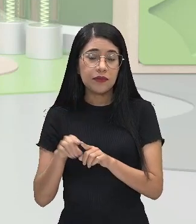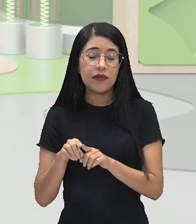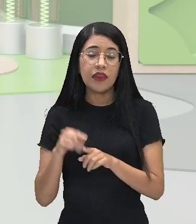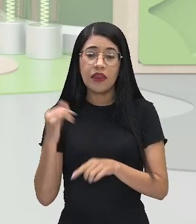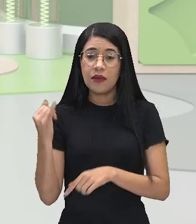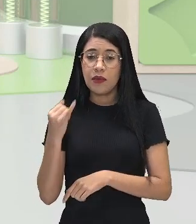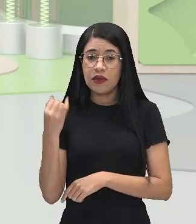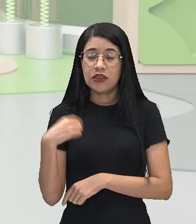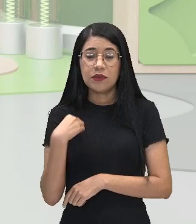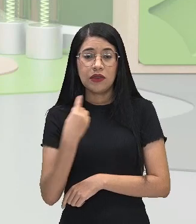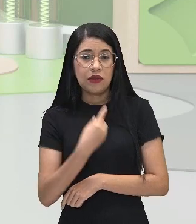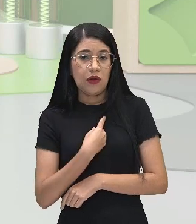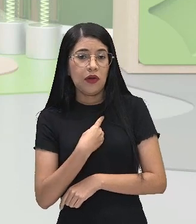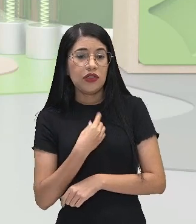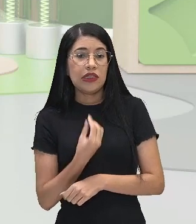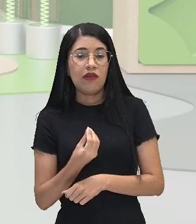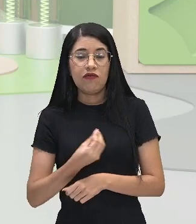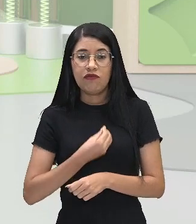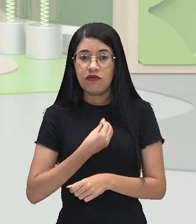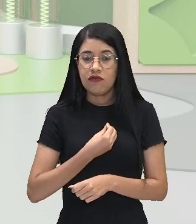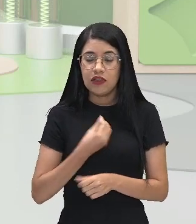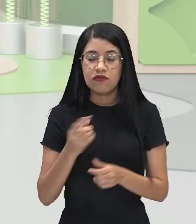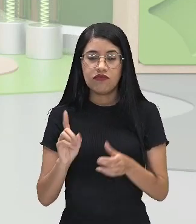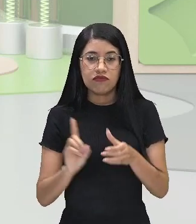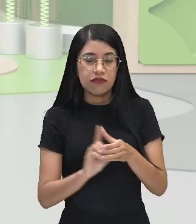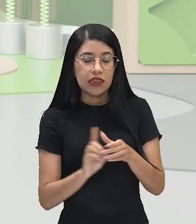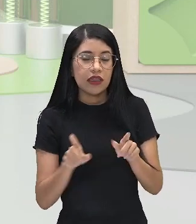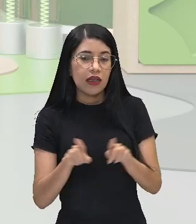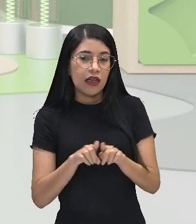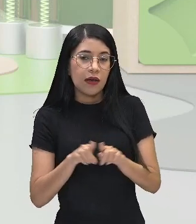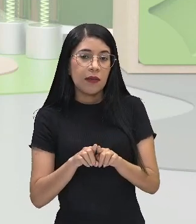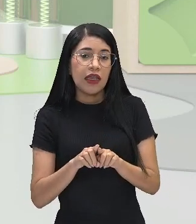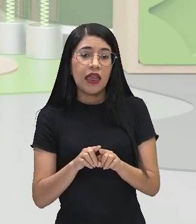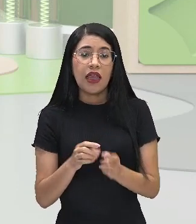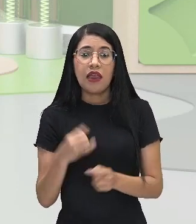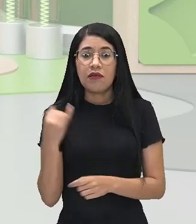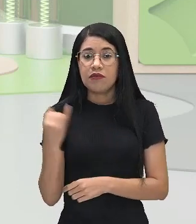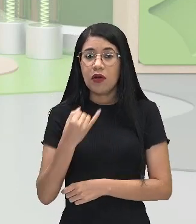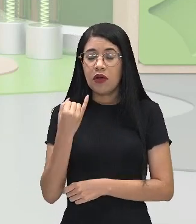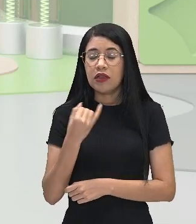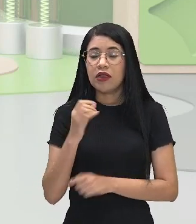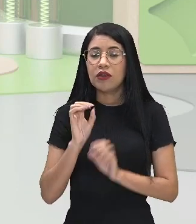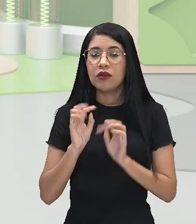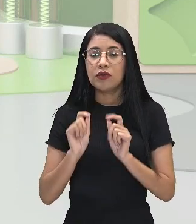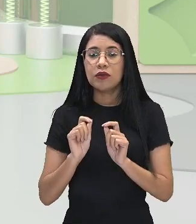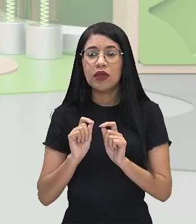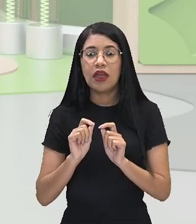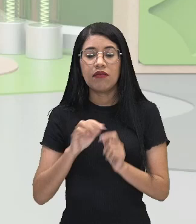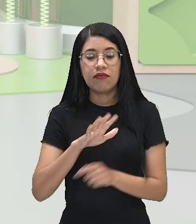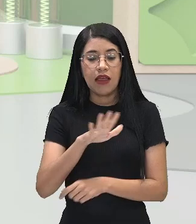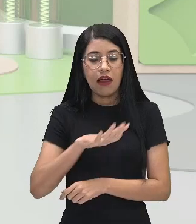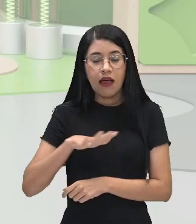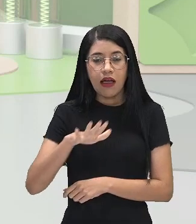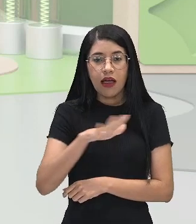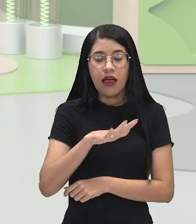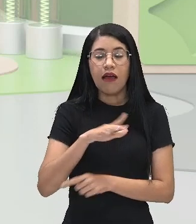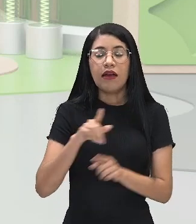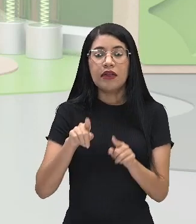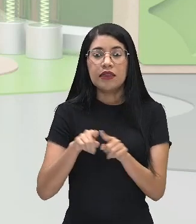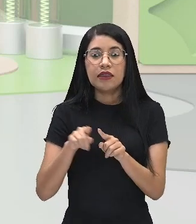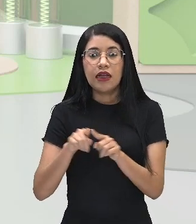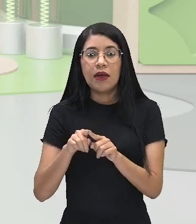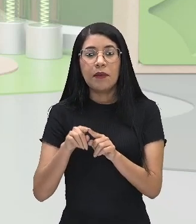nós aqui, que estamos inseridos nela, mas também um bem a nível regional, a